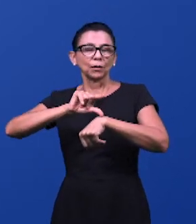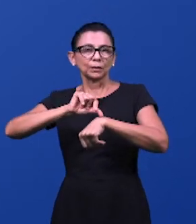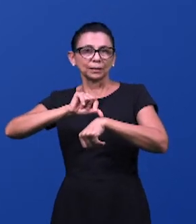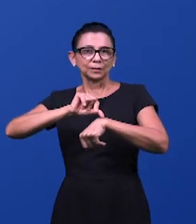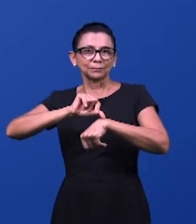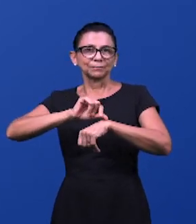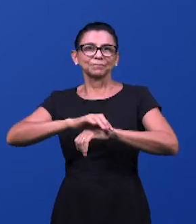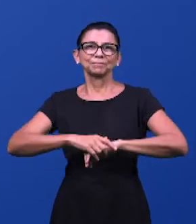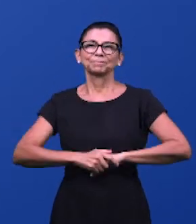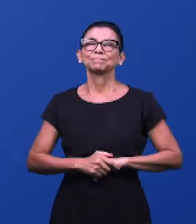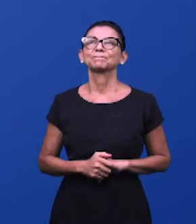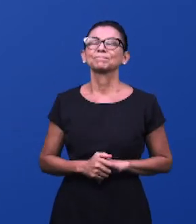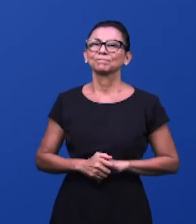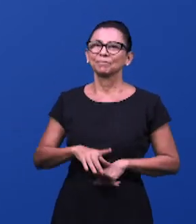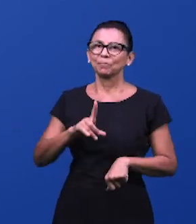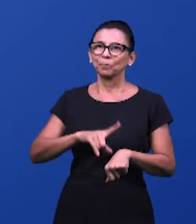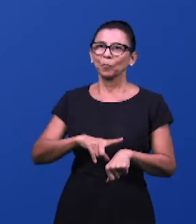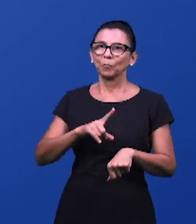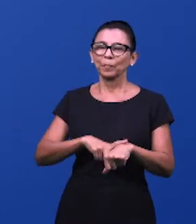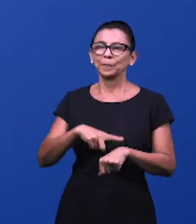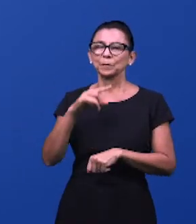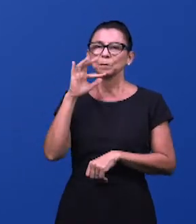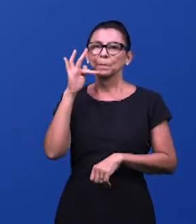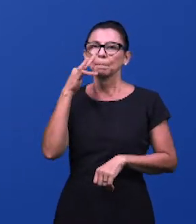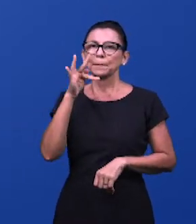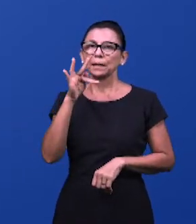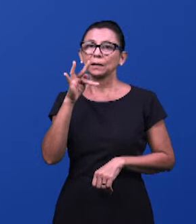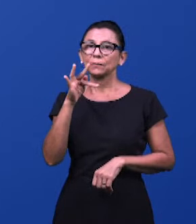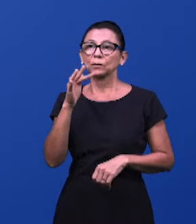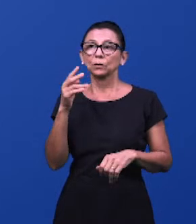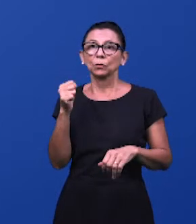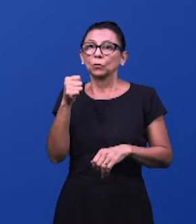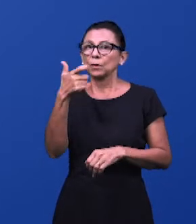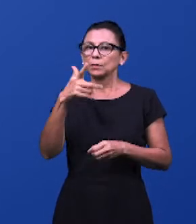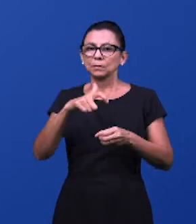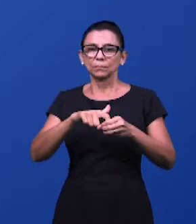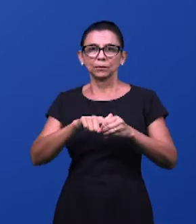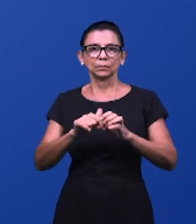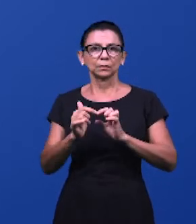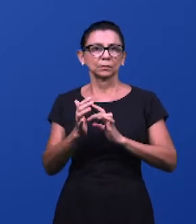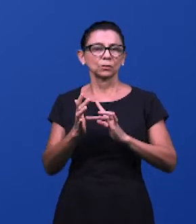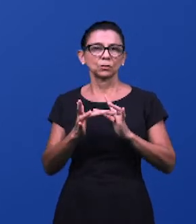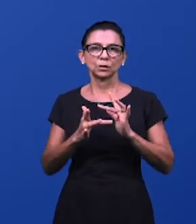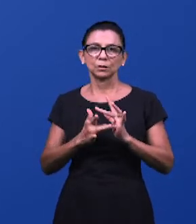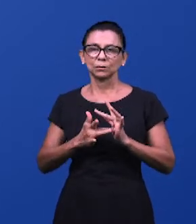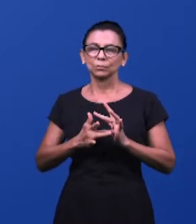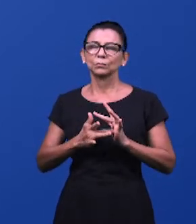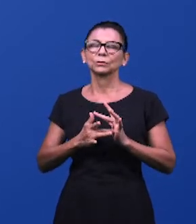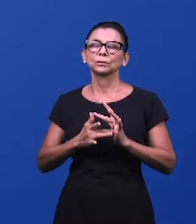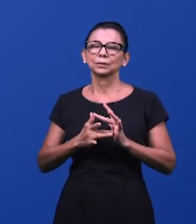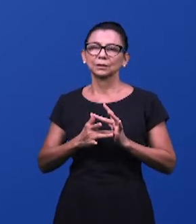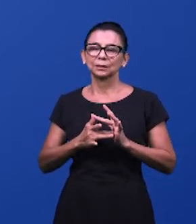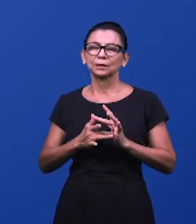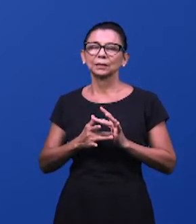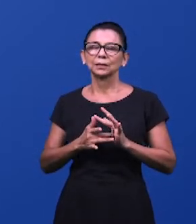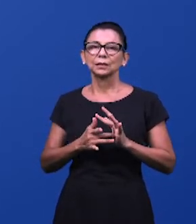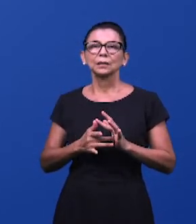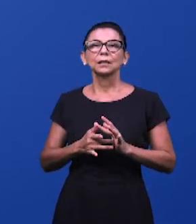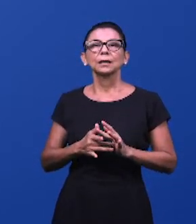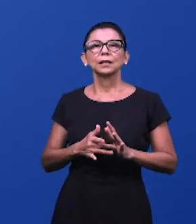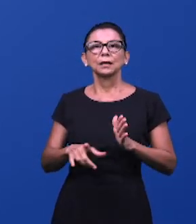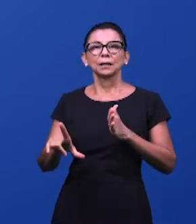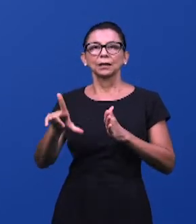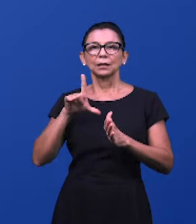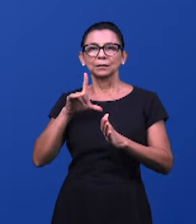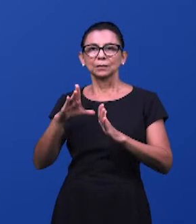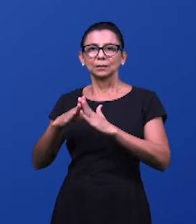É a última hora. É o tempo do breve. Jesus está às portas. É o momento final que antecede